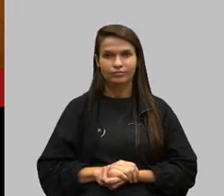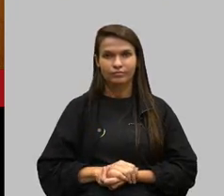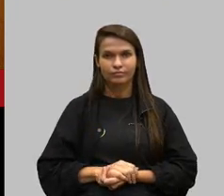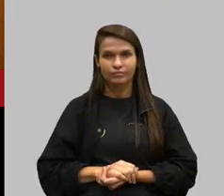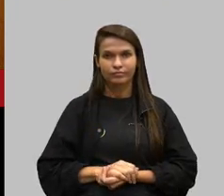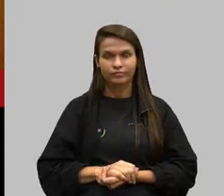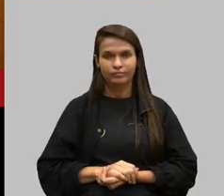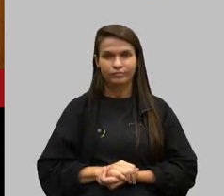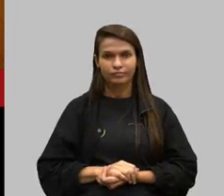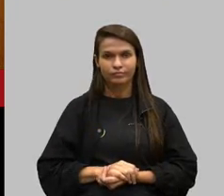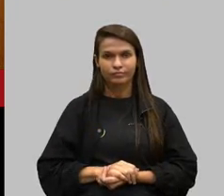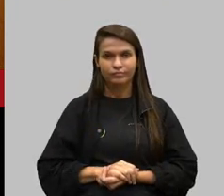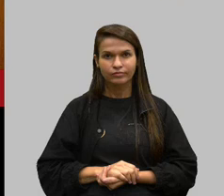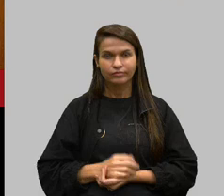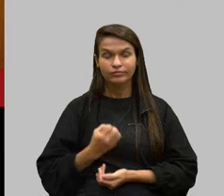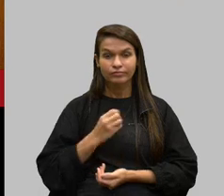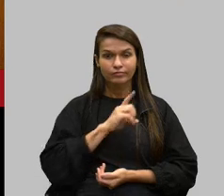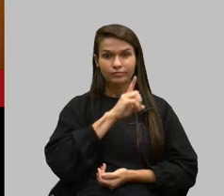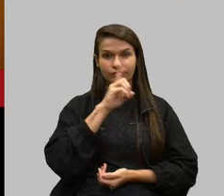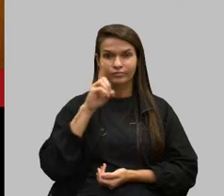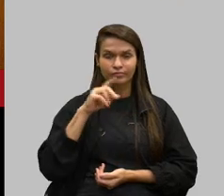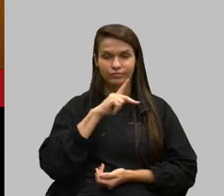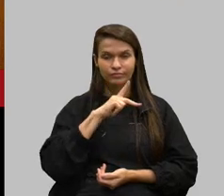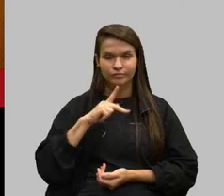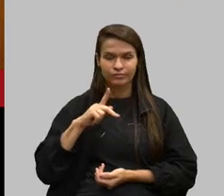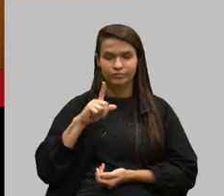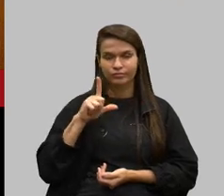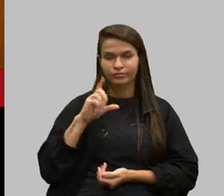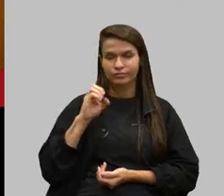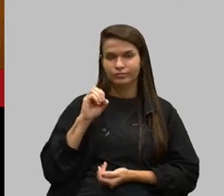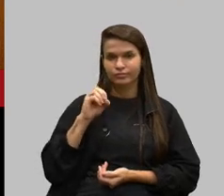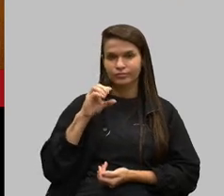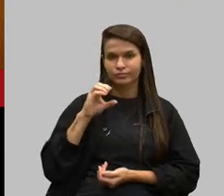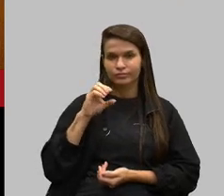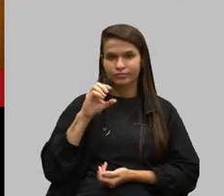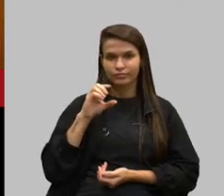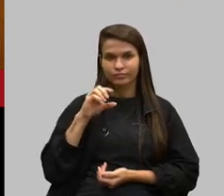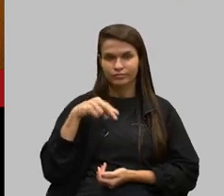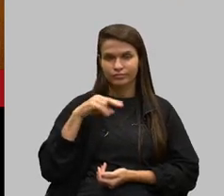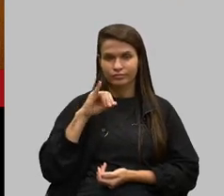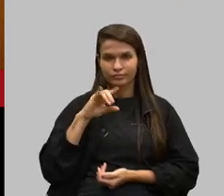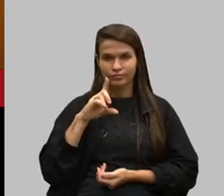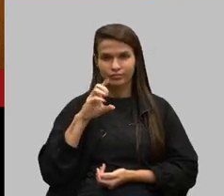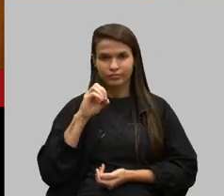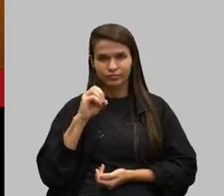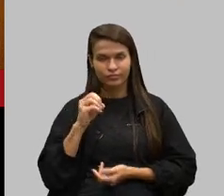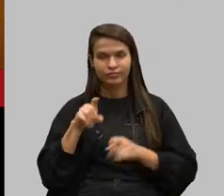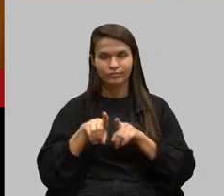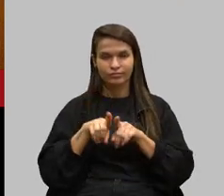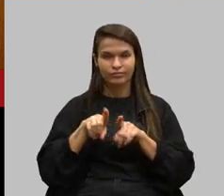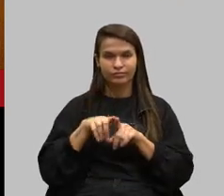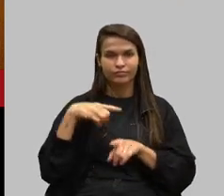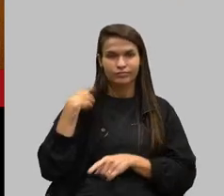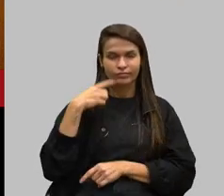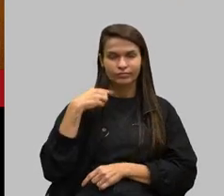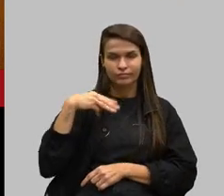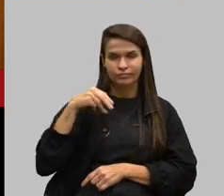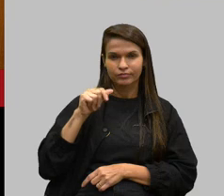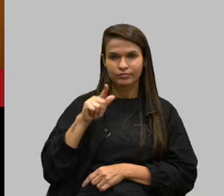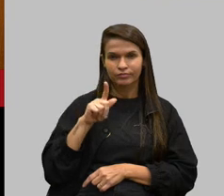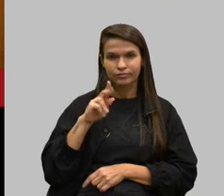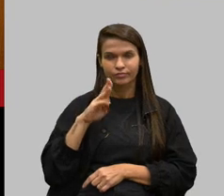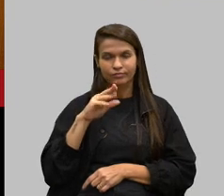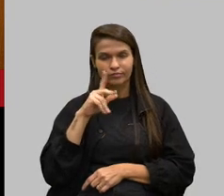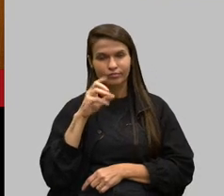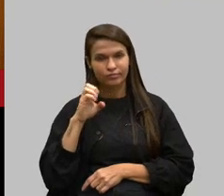Campos Bom dia presidente leonídio Bom dia nosso Líder Deputado João Magalhães Bom dia Deputado